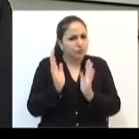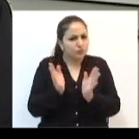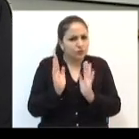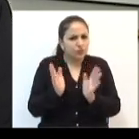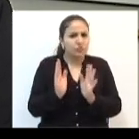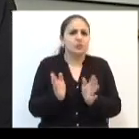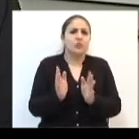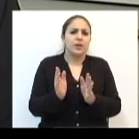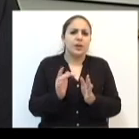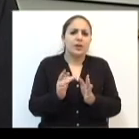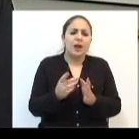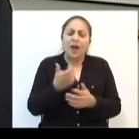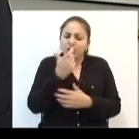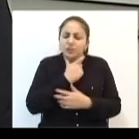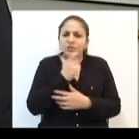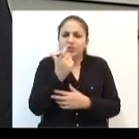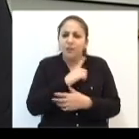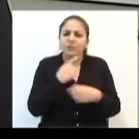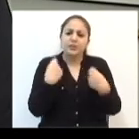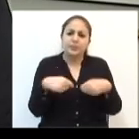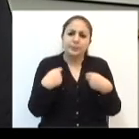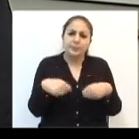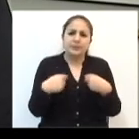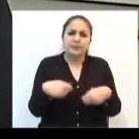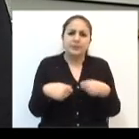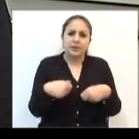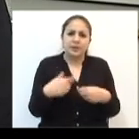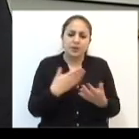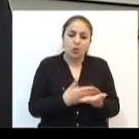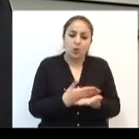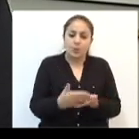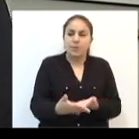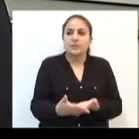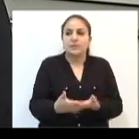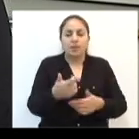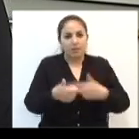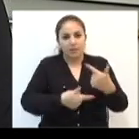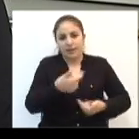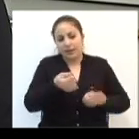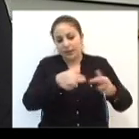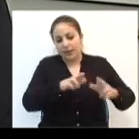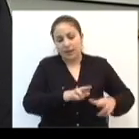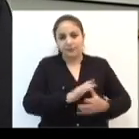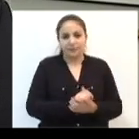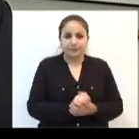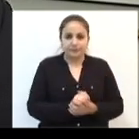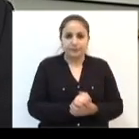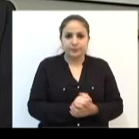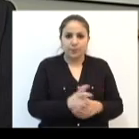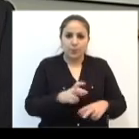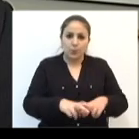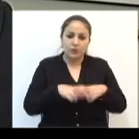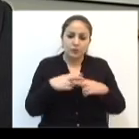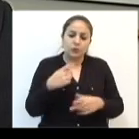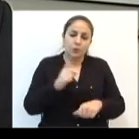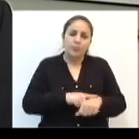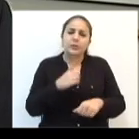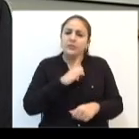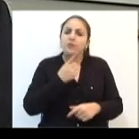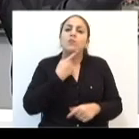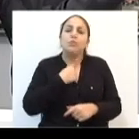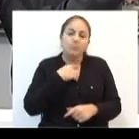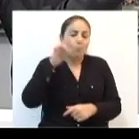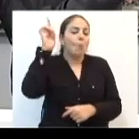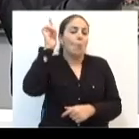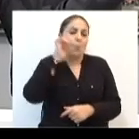pequeno achava que deveria já entrar no mercado, né? E então assim, quando a gente tem vontade, a